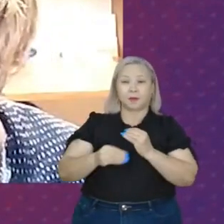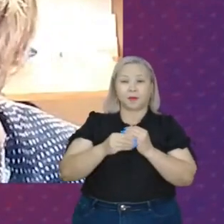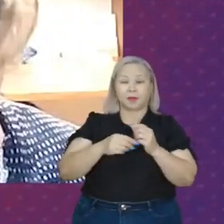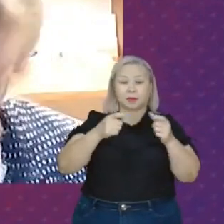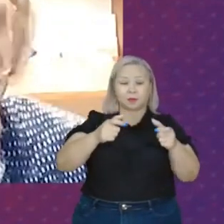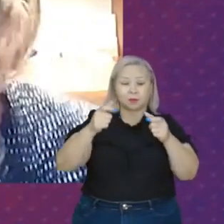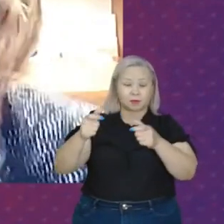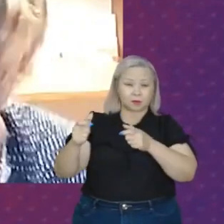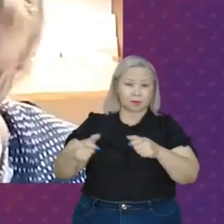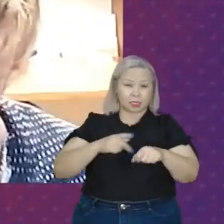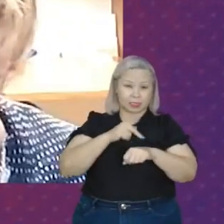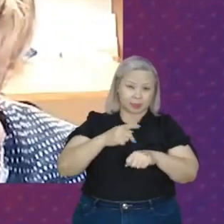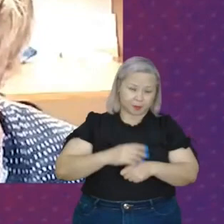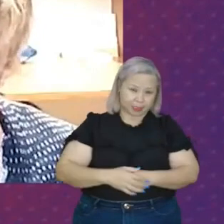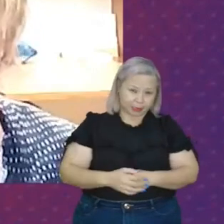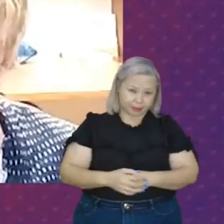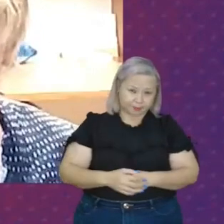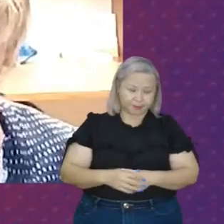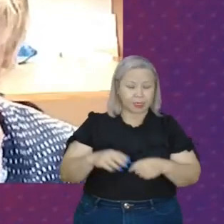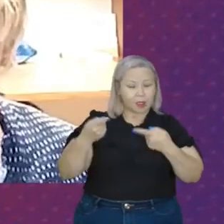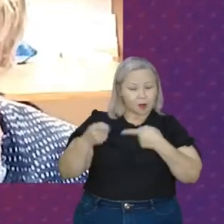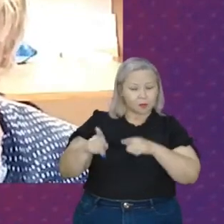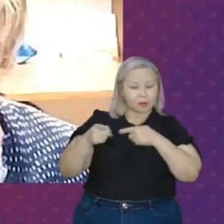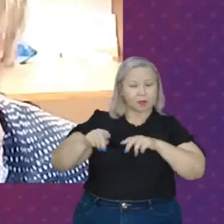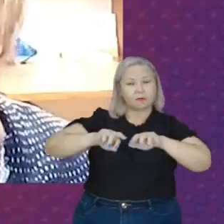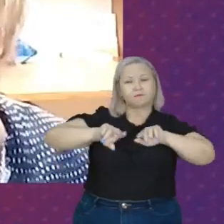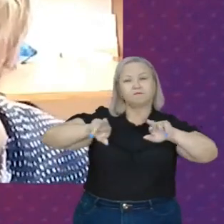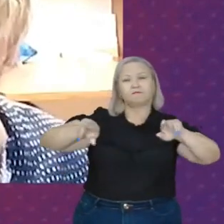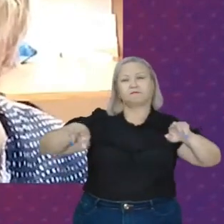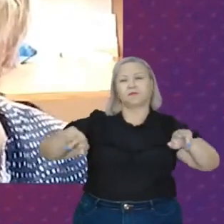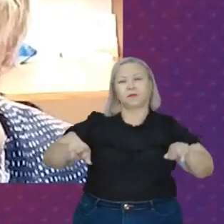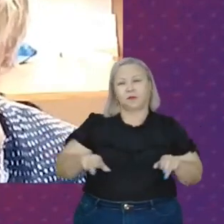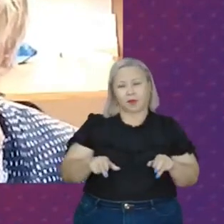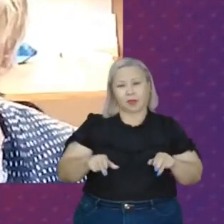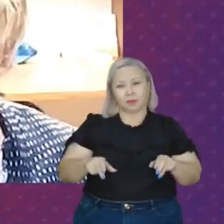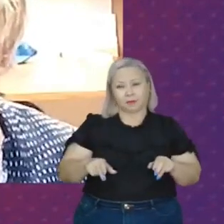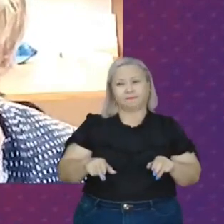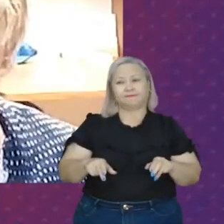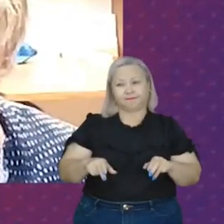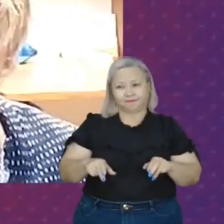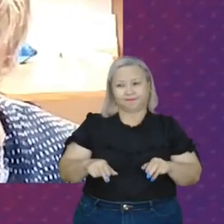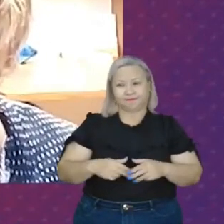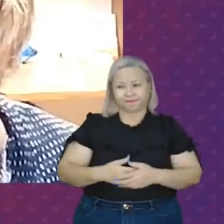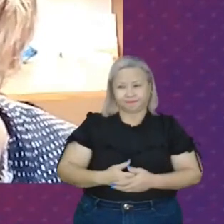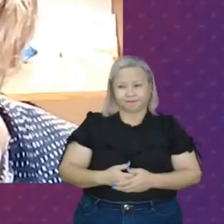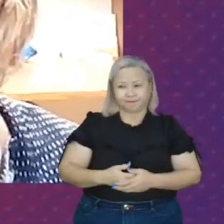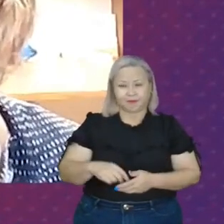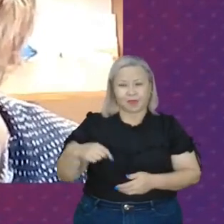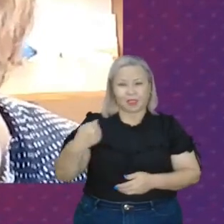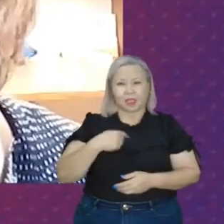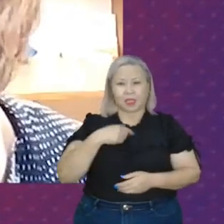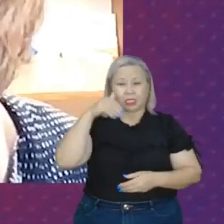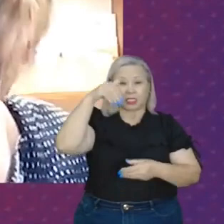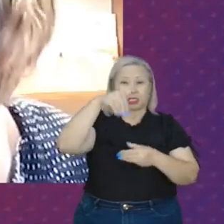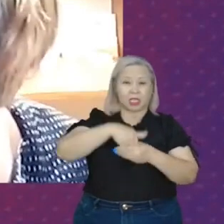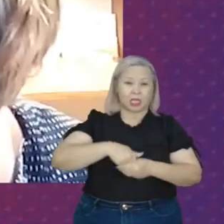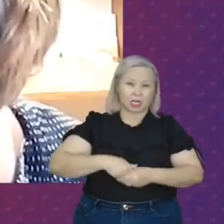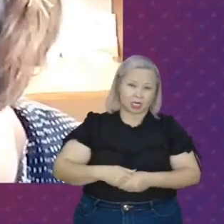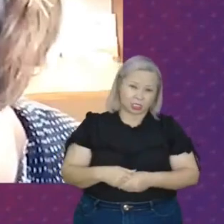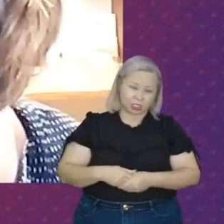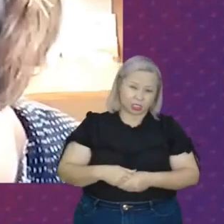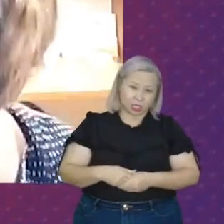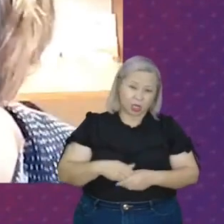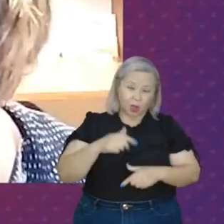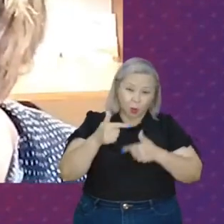os cantos desse país. Esses são desafios que estão postos, são inúmeros. Moça, a gente dá conta deles. A gente elegeu operário, o